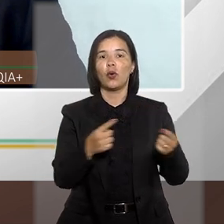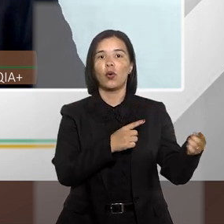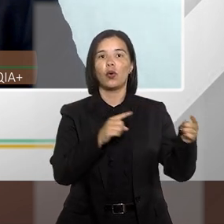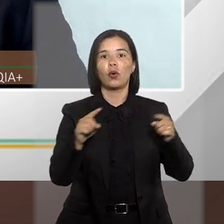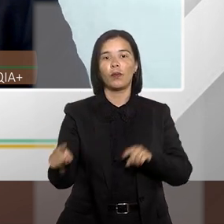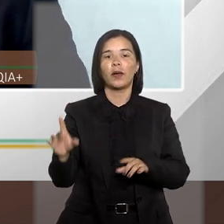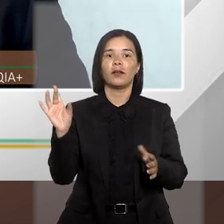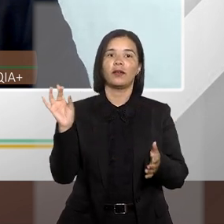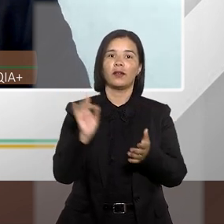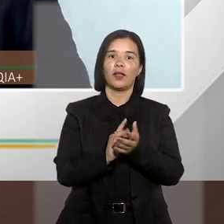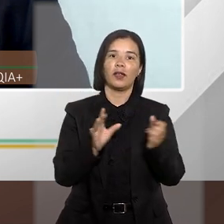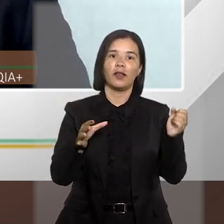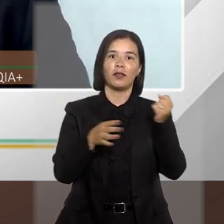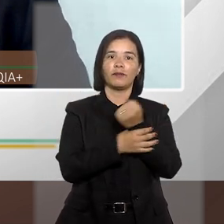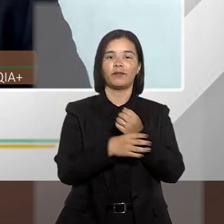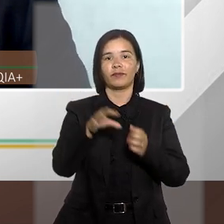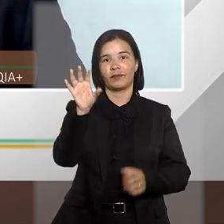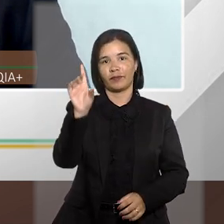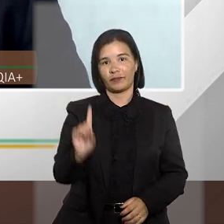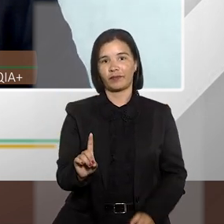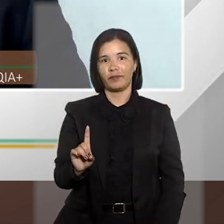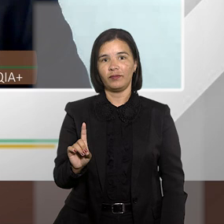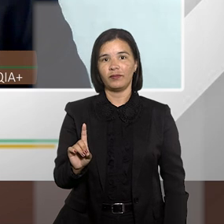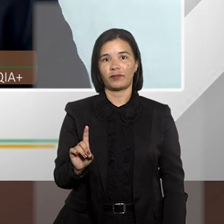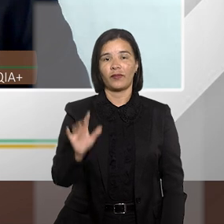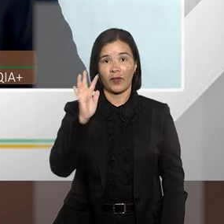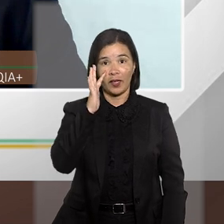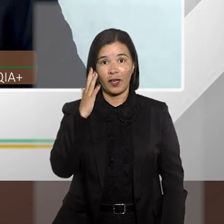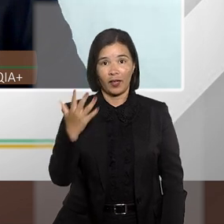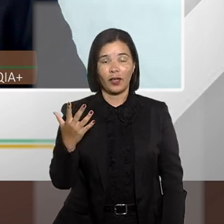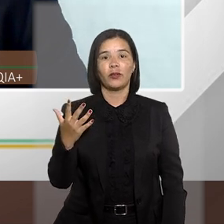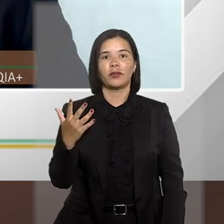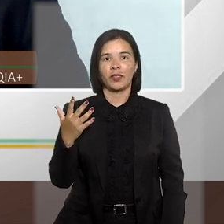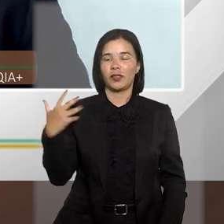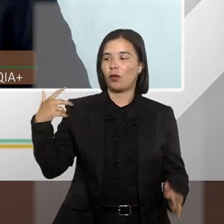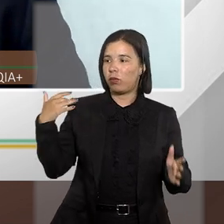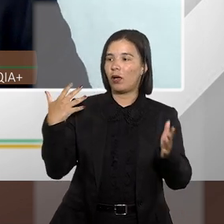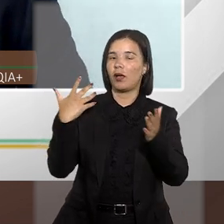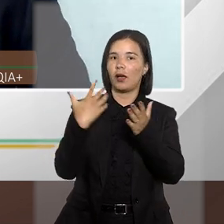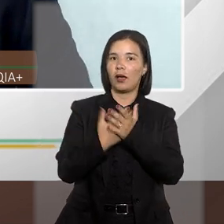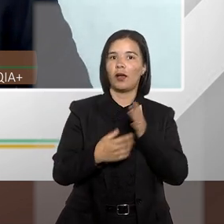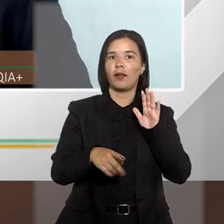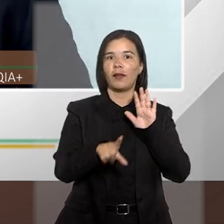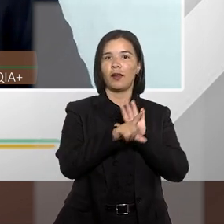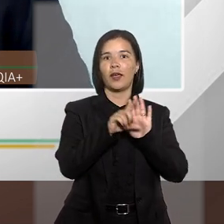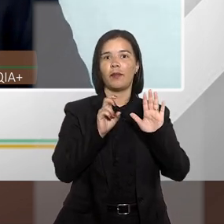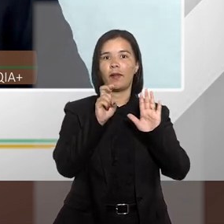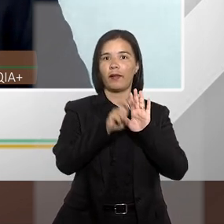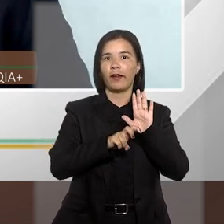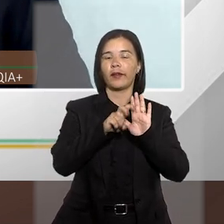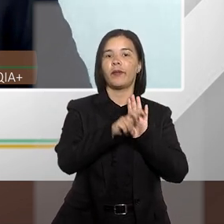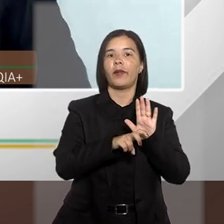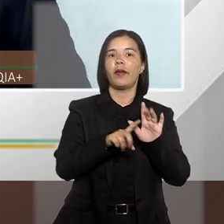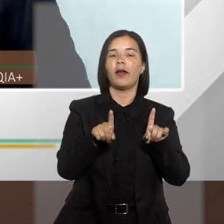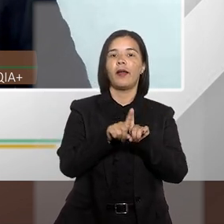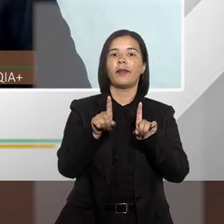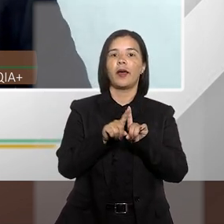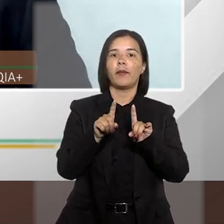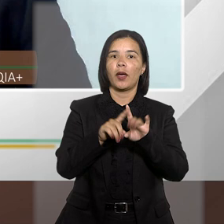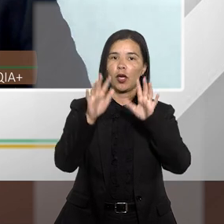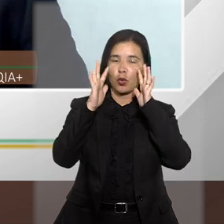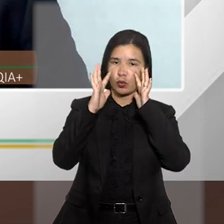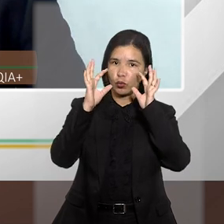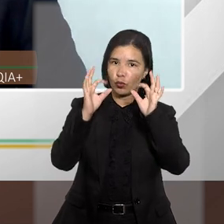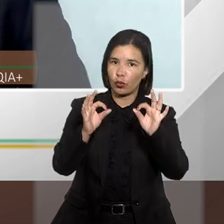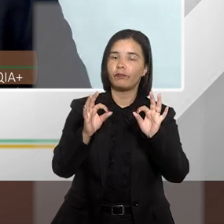a efetividade e a garantia de direitos. Isso aconteceu durante o tempo em relação à Lei Maria da Penha, e o reconhecimento de que a Lei Maria da